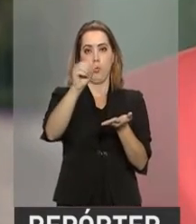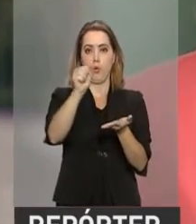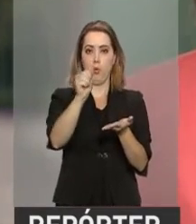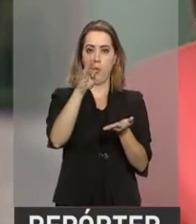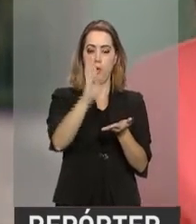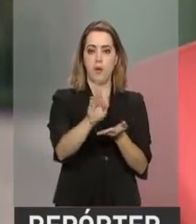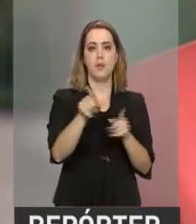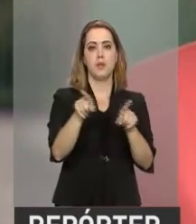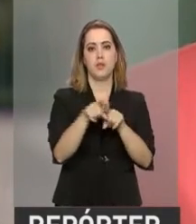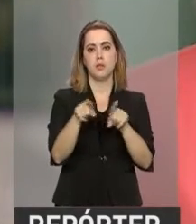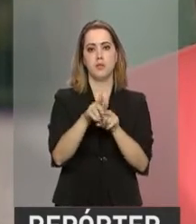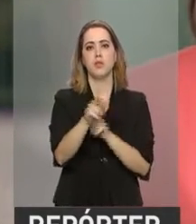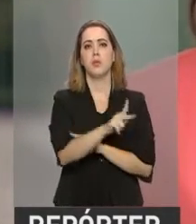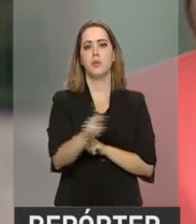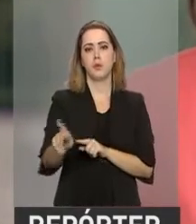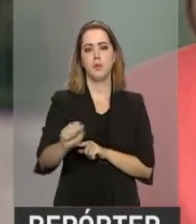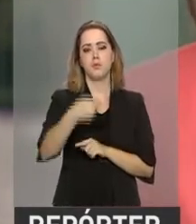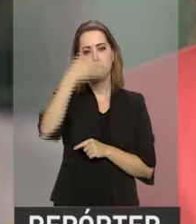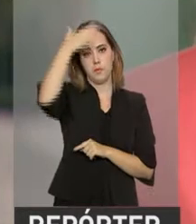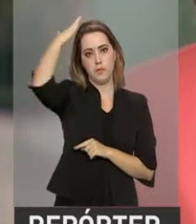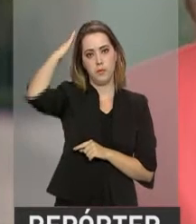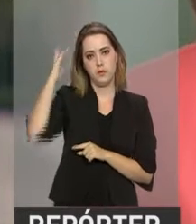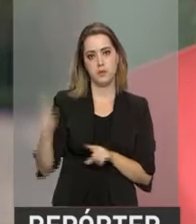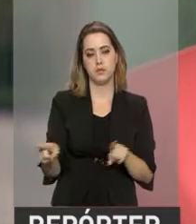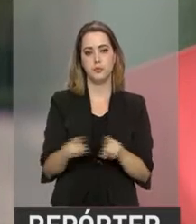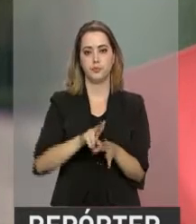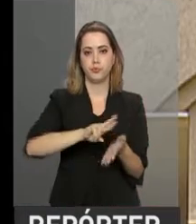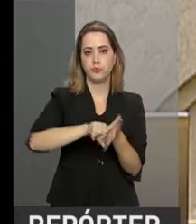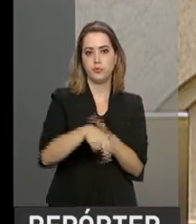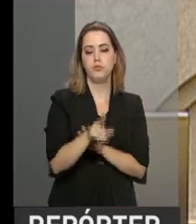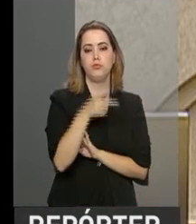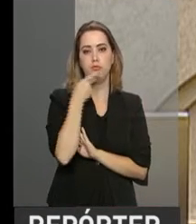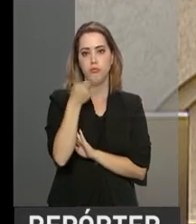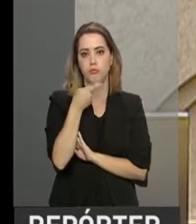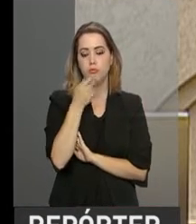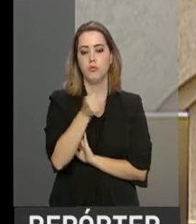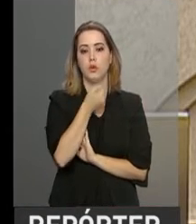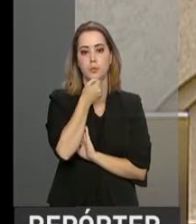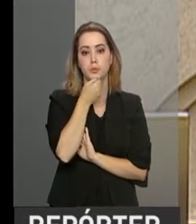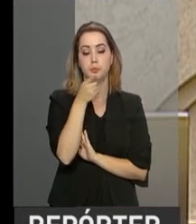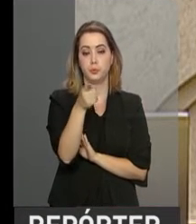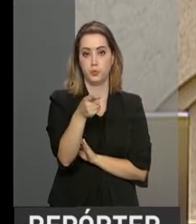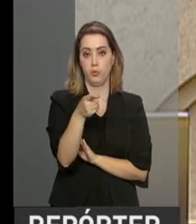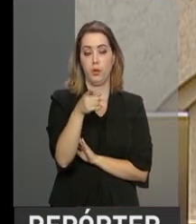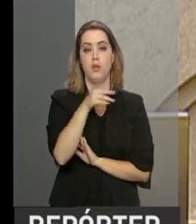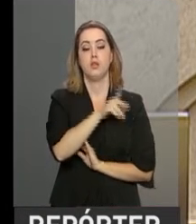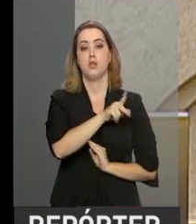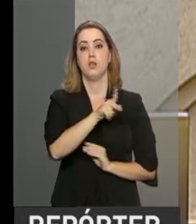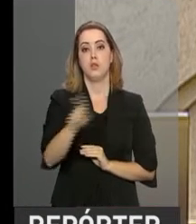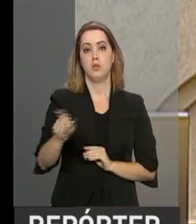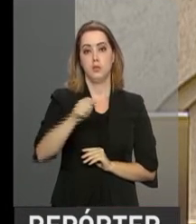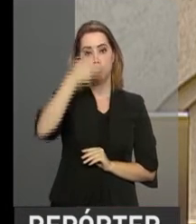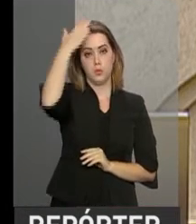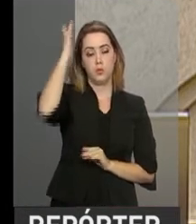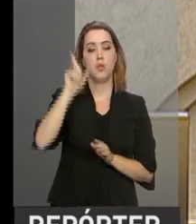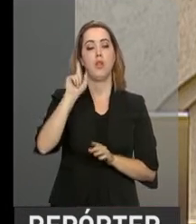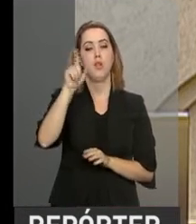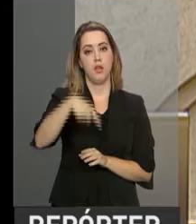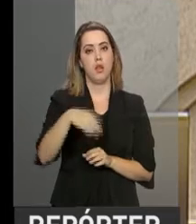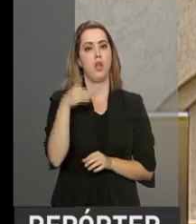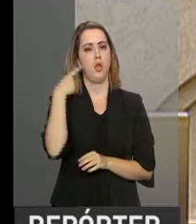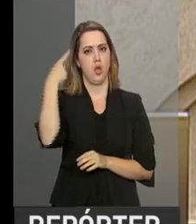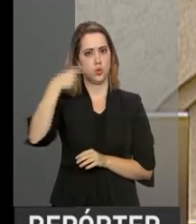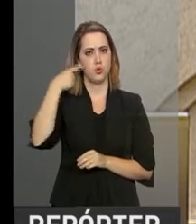da República e o presidente da República, Michel Temer. Michel Temer, que é advogado constitucionalista e foi